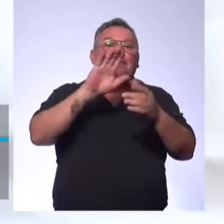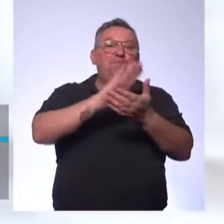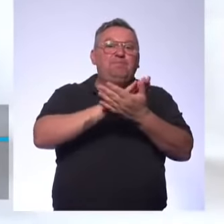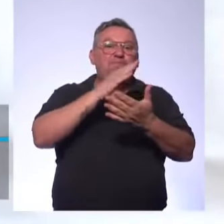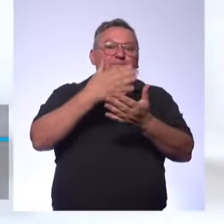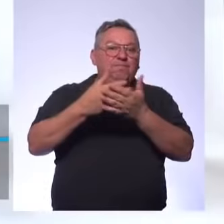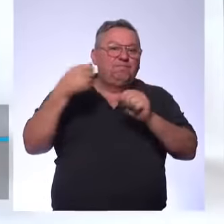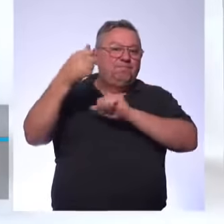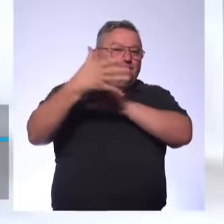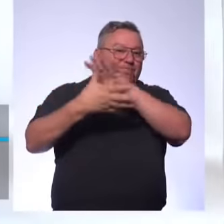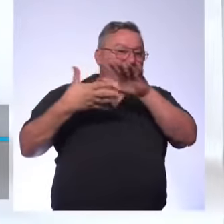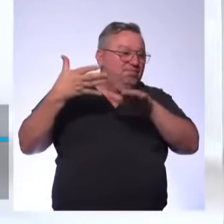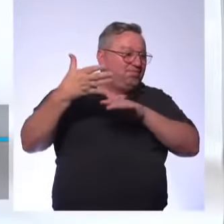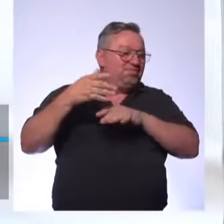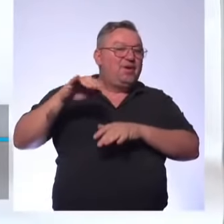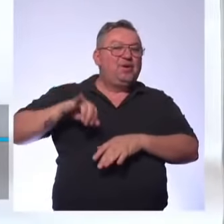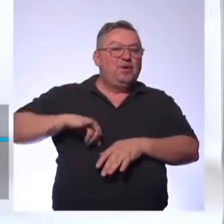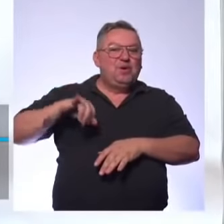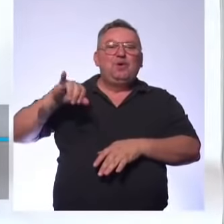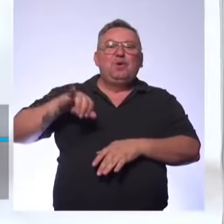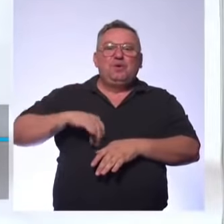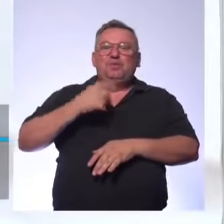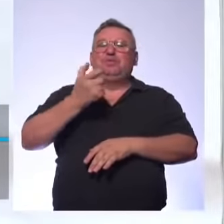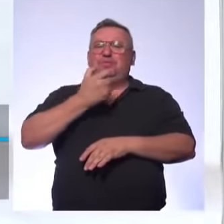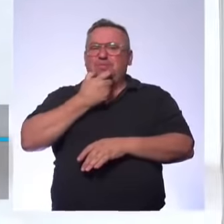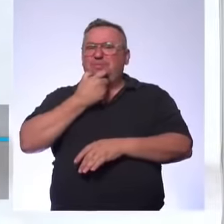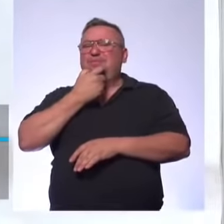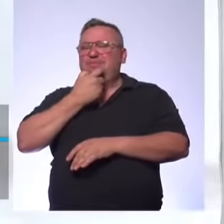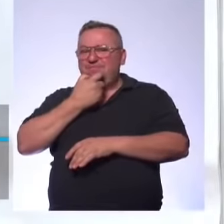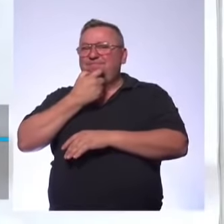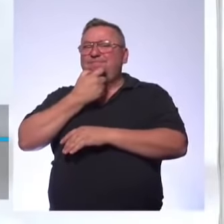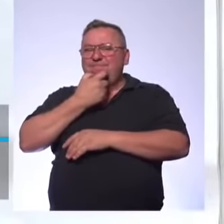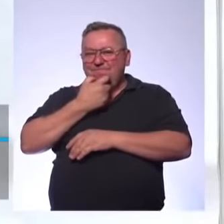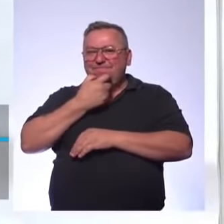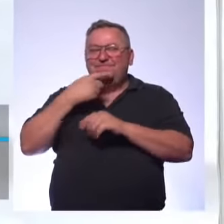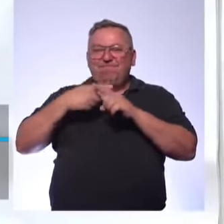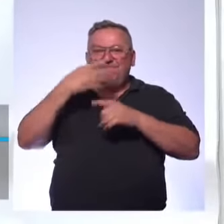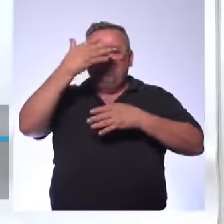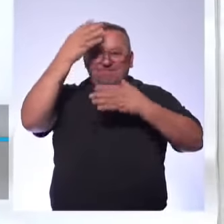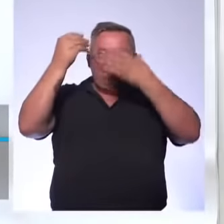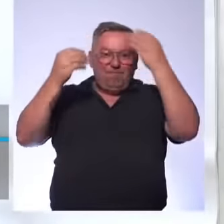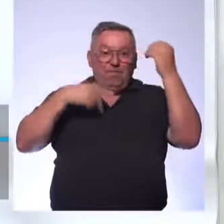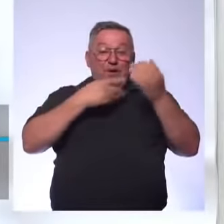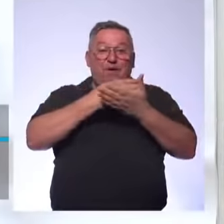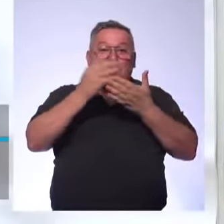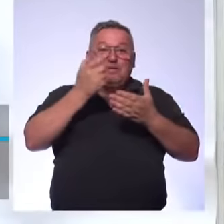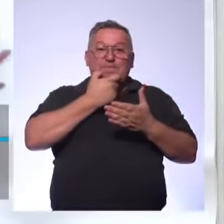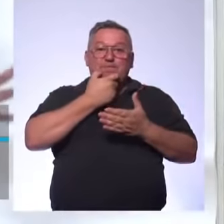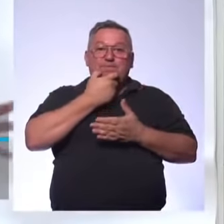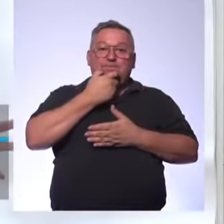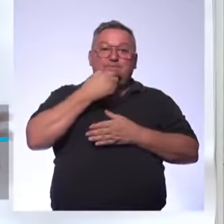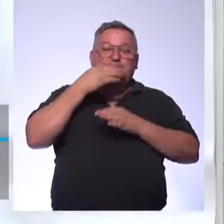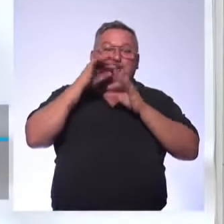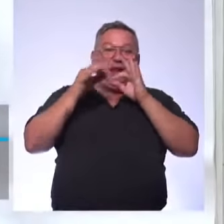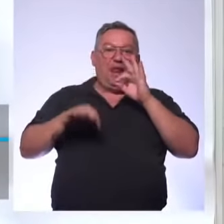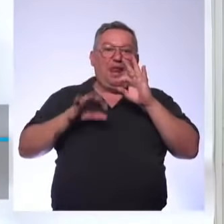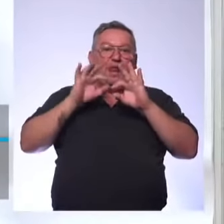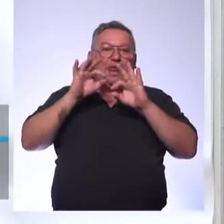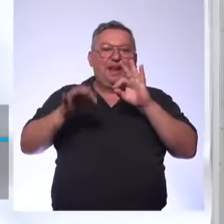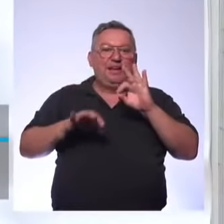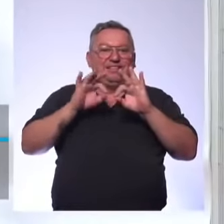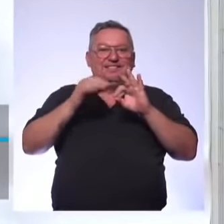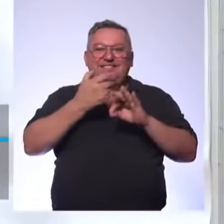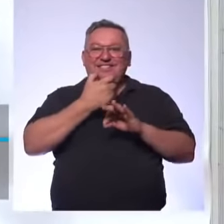que sofre muito com os professores de Minglish, né? Que a gente esquece e fala em inglês o tempo inteiro,